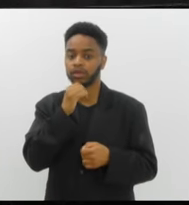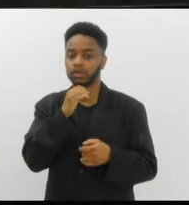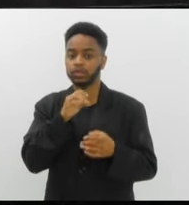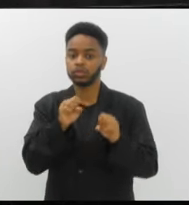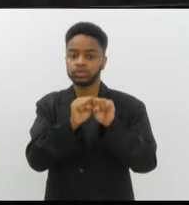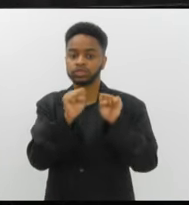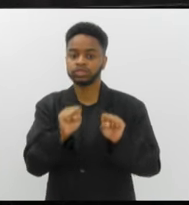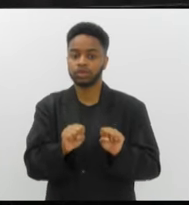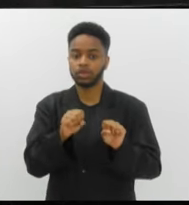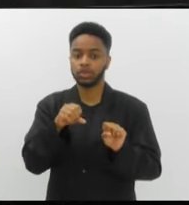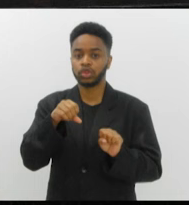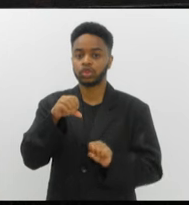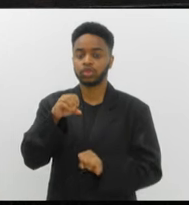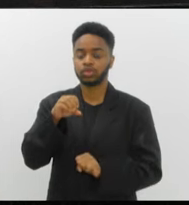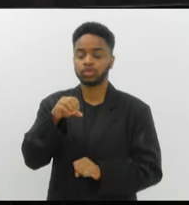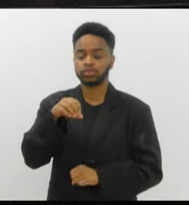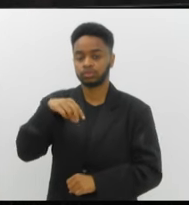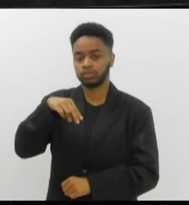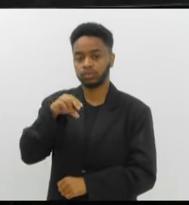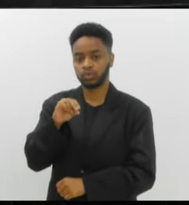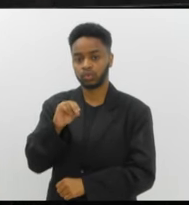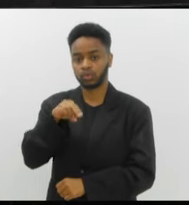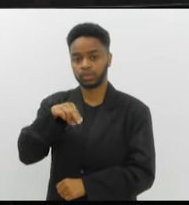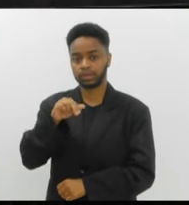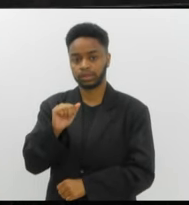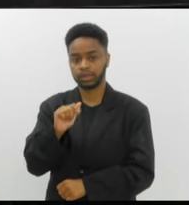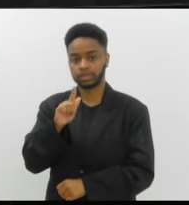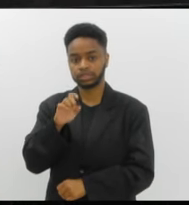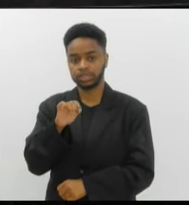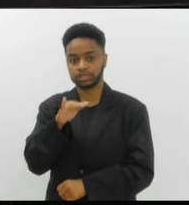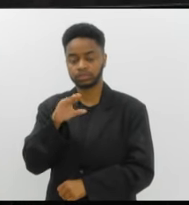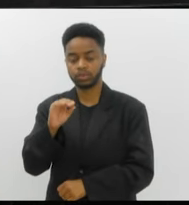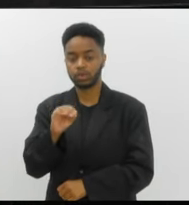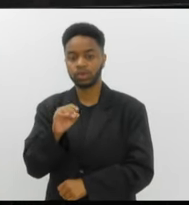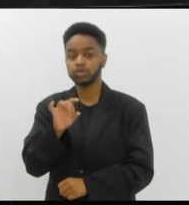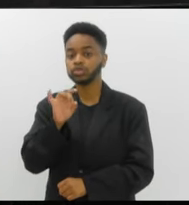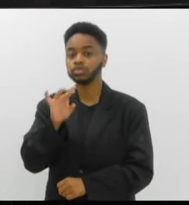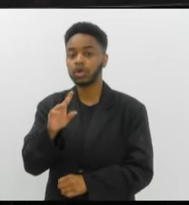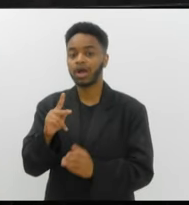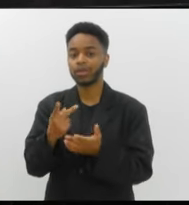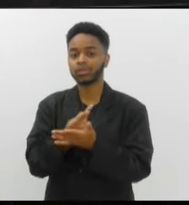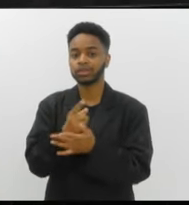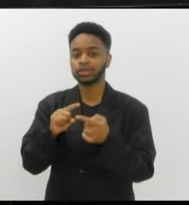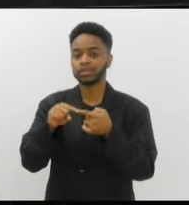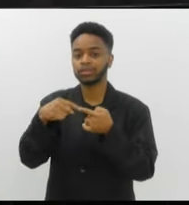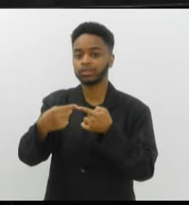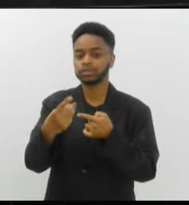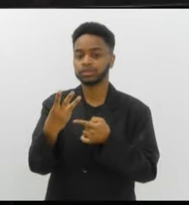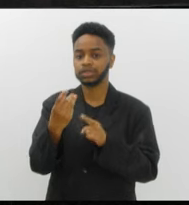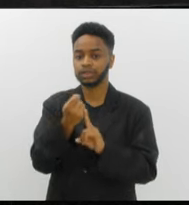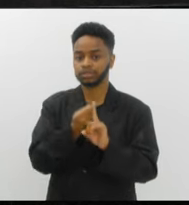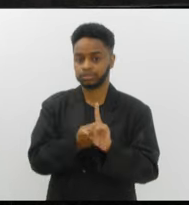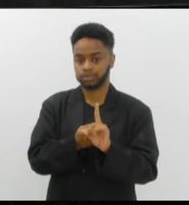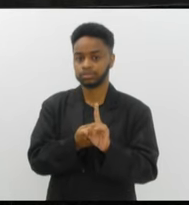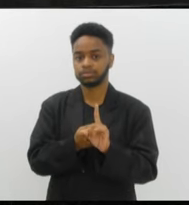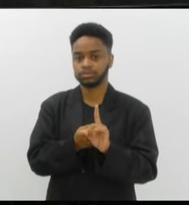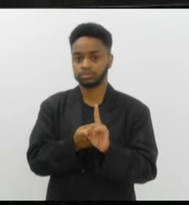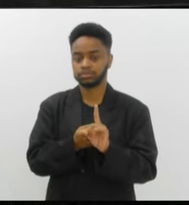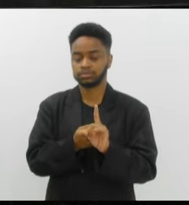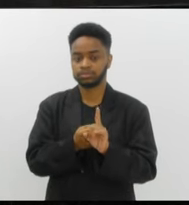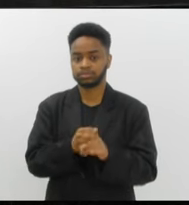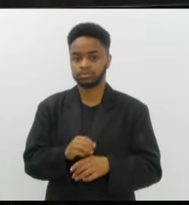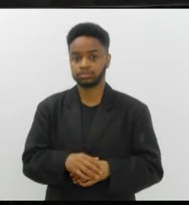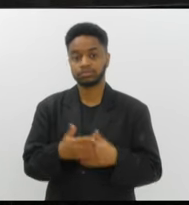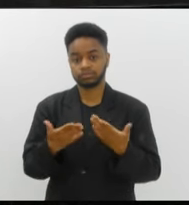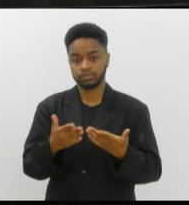nonagesimal, isto é, a noventena. Só pode entrar em vigor 3 meses depois que deu exatamente 1º